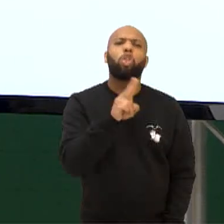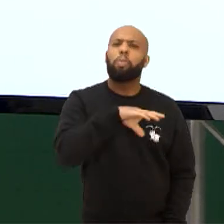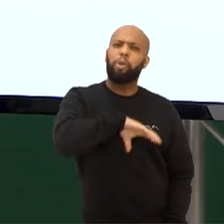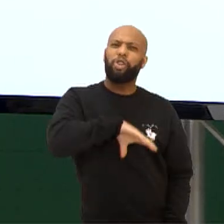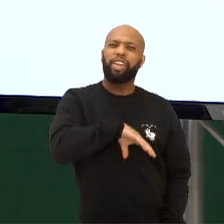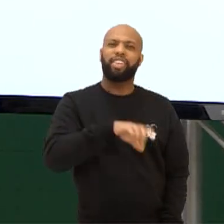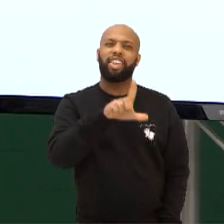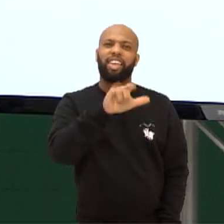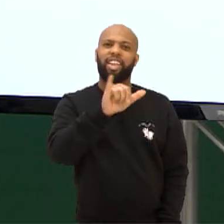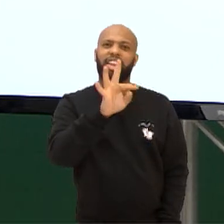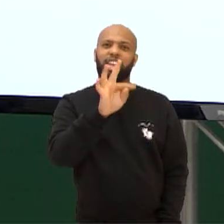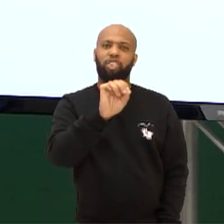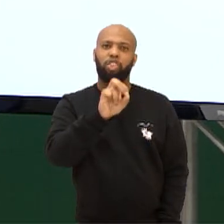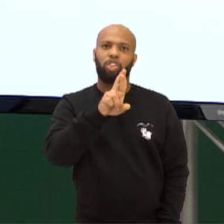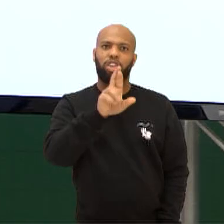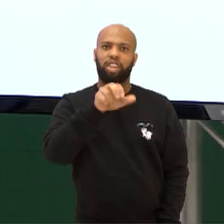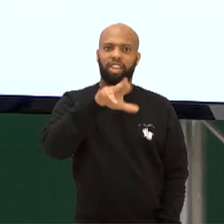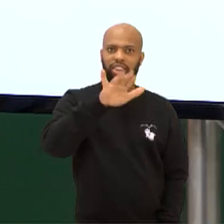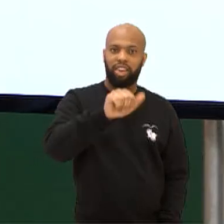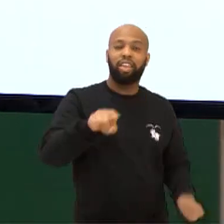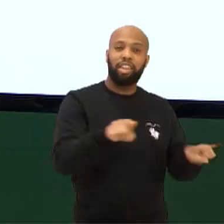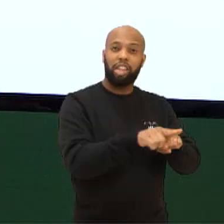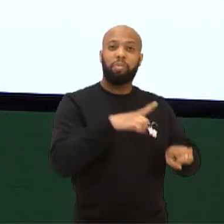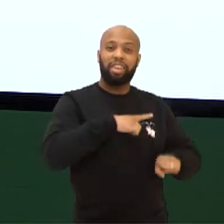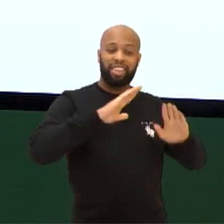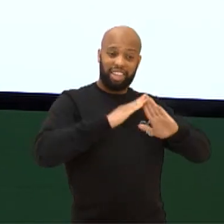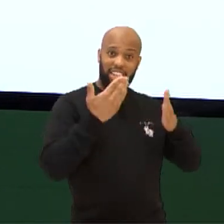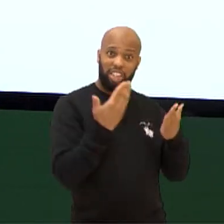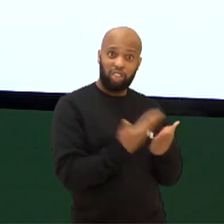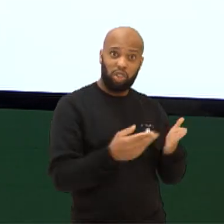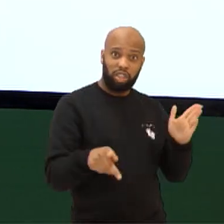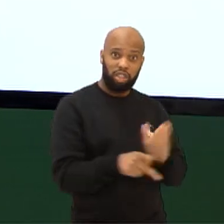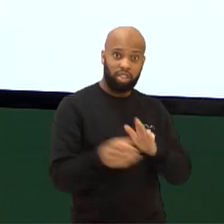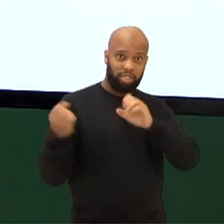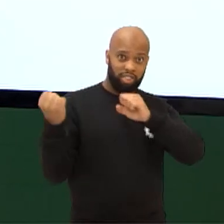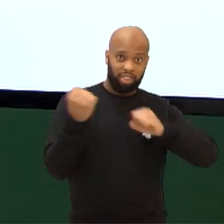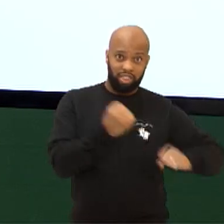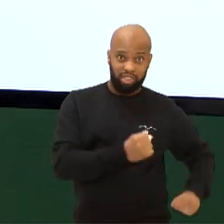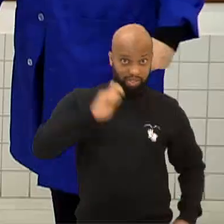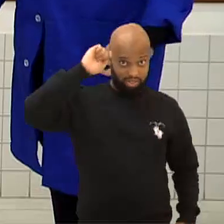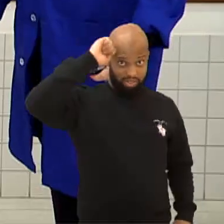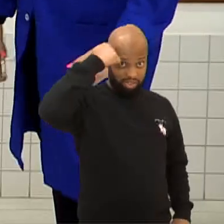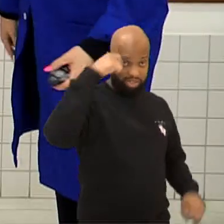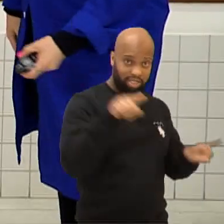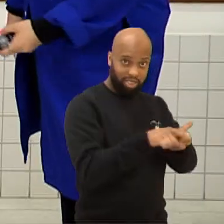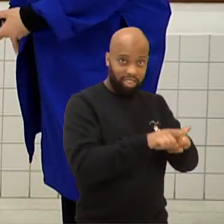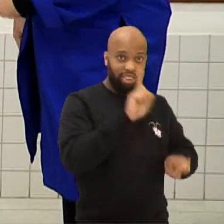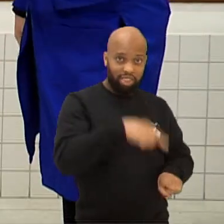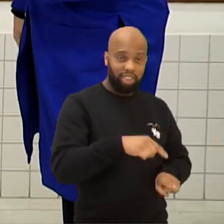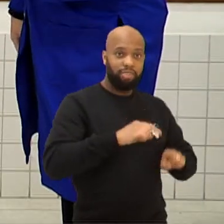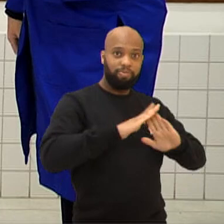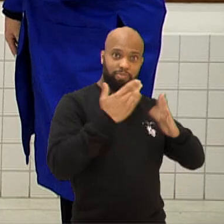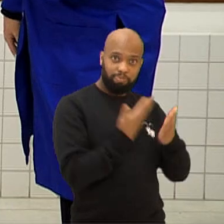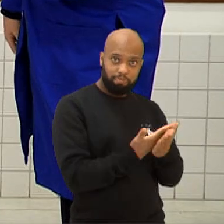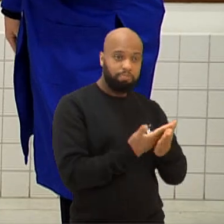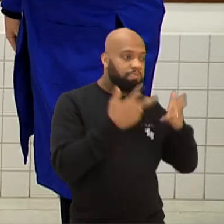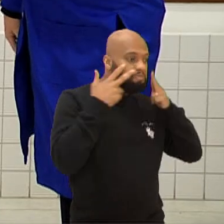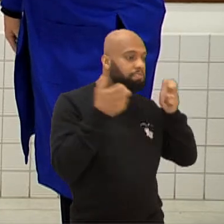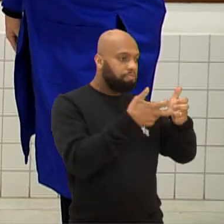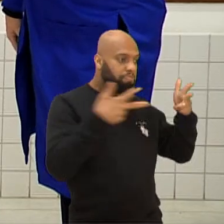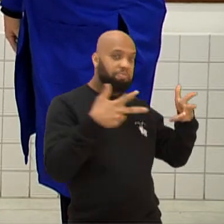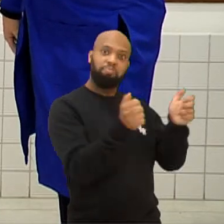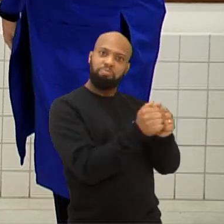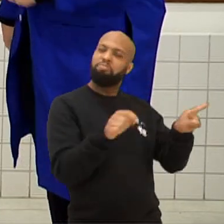bacana. Escolas quilombolas e indígenas aqui com a gente. Um abraço para eles. Muita gente participando.